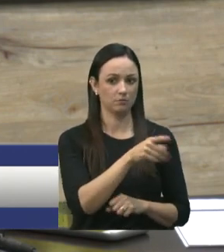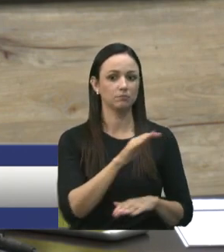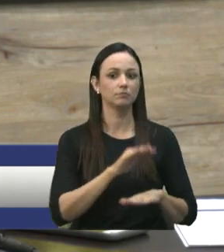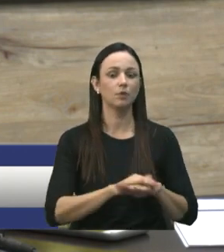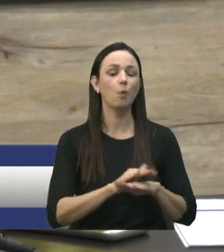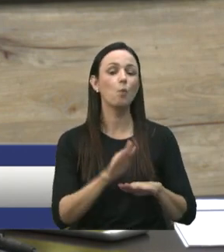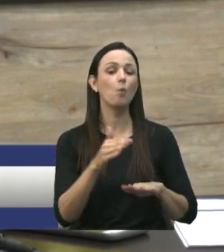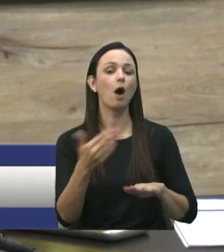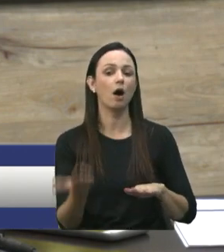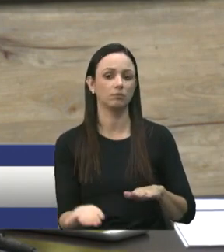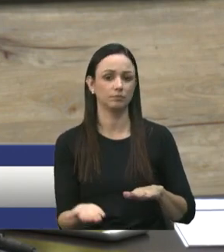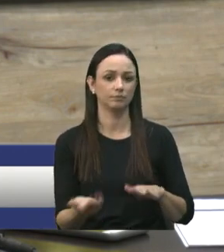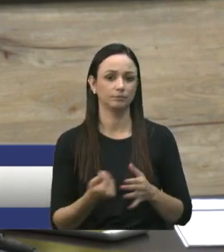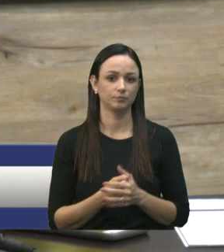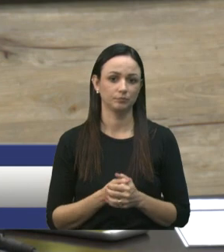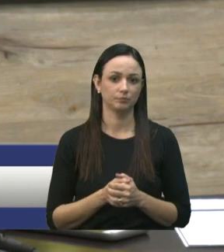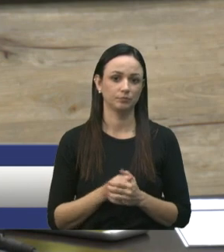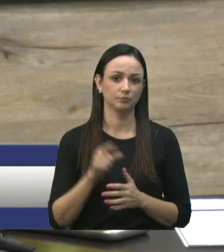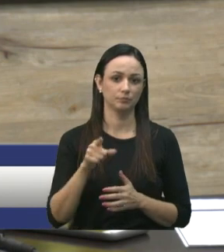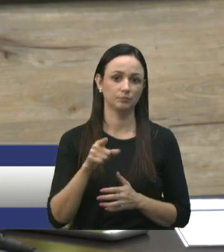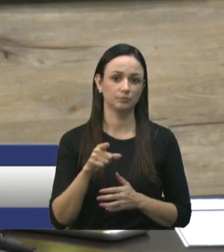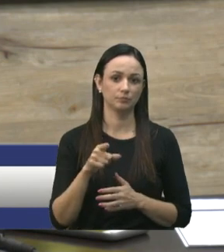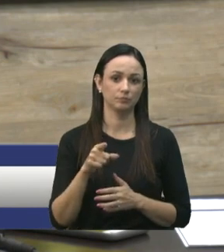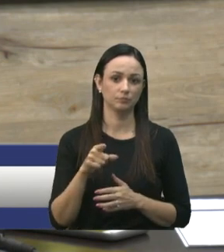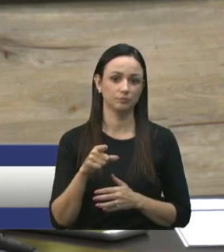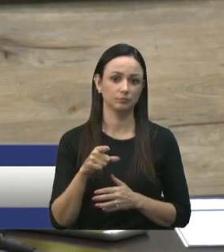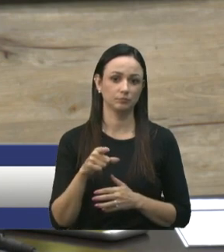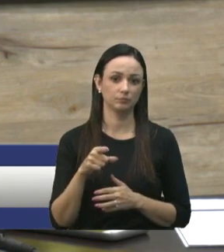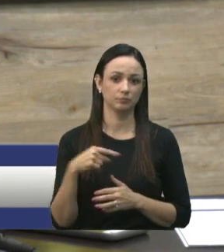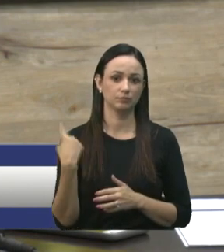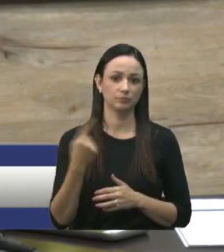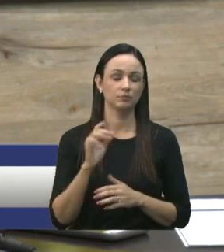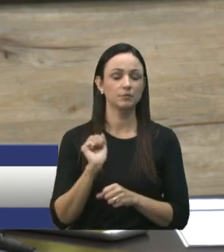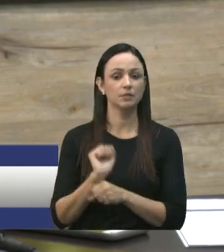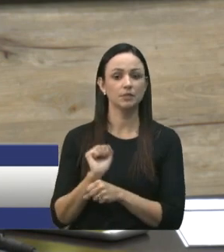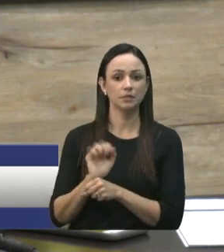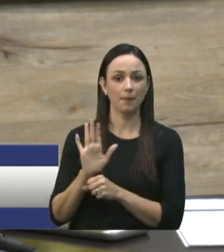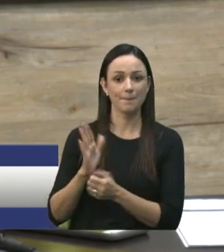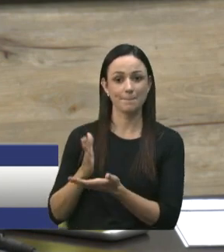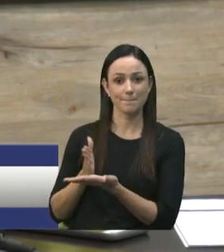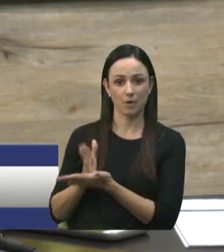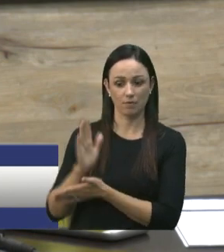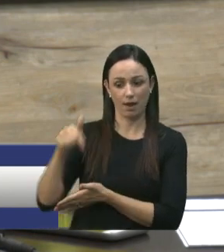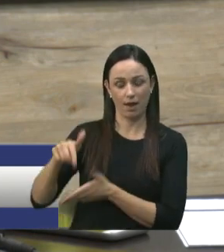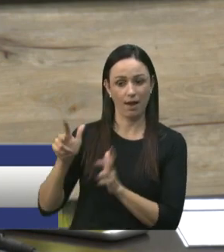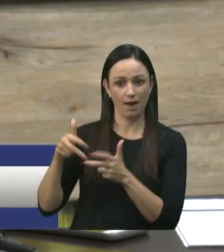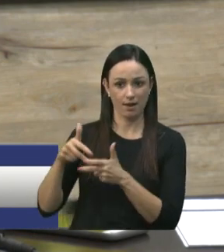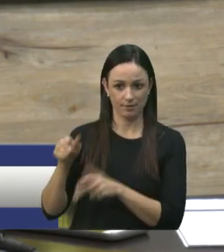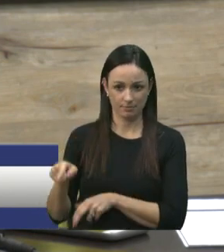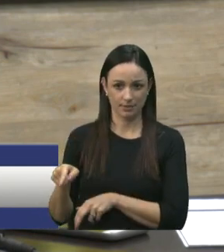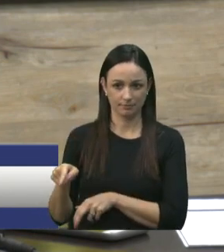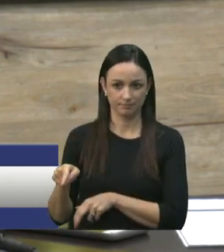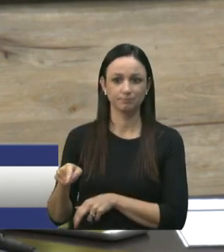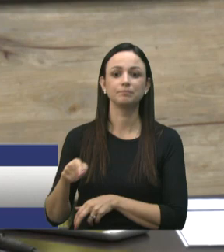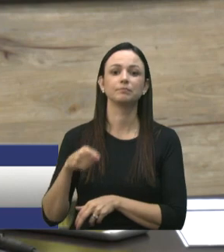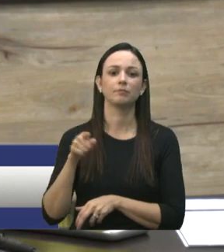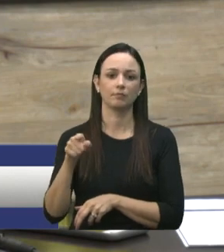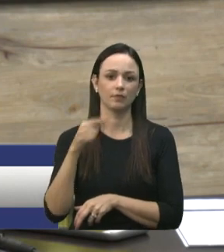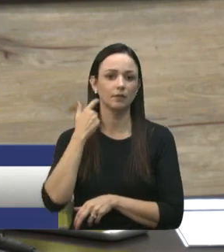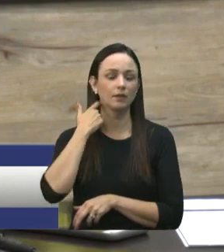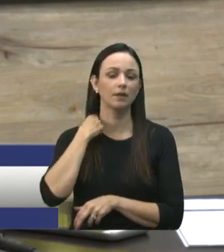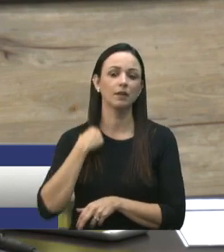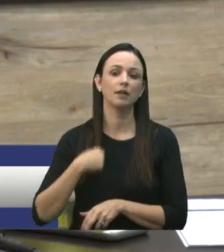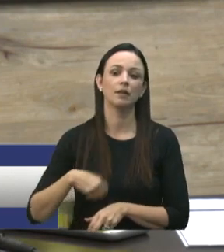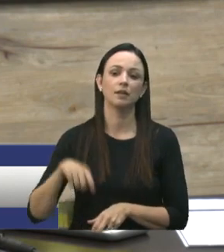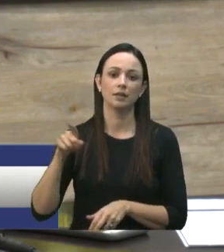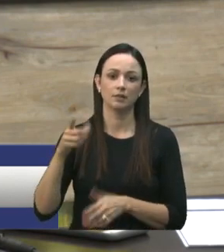tomar. Agora, é um movimento ainda que nós precisamos esperar a aprovação da Câmara. Então, nesse movimento que vocês precisam